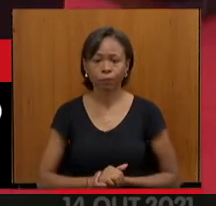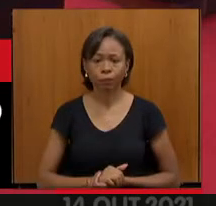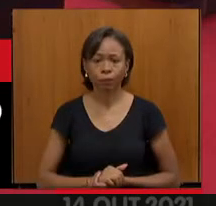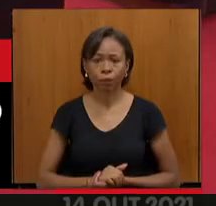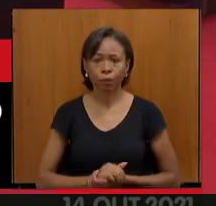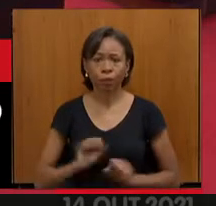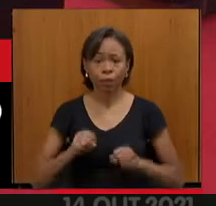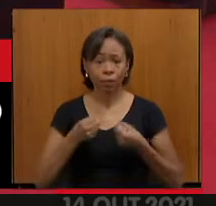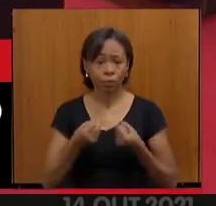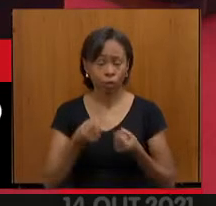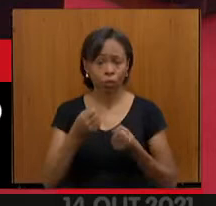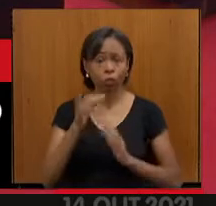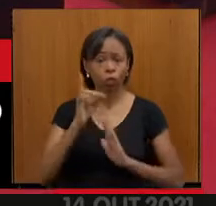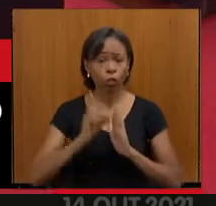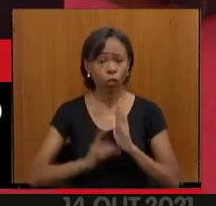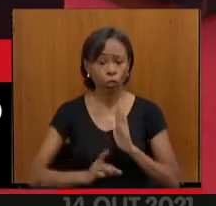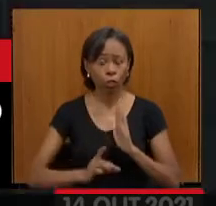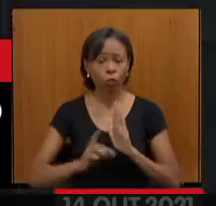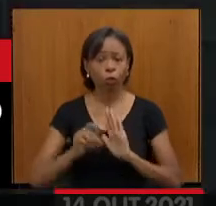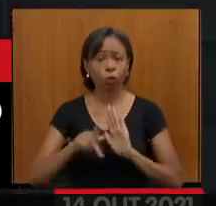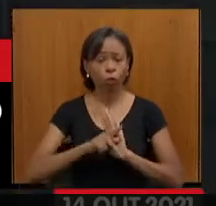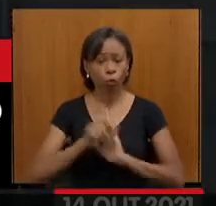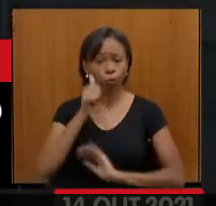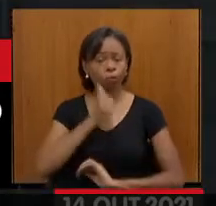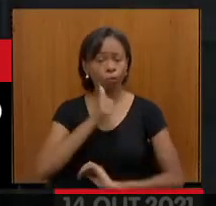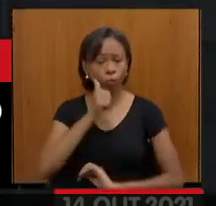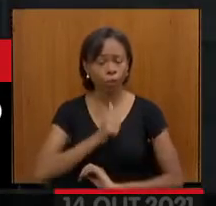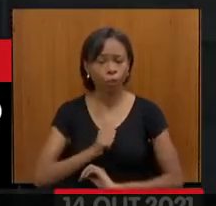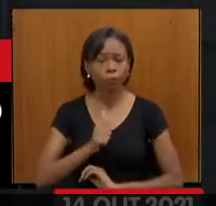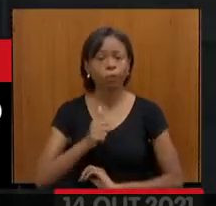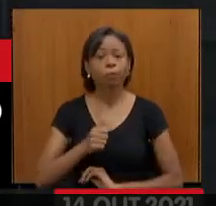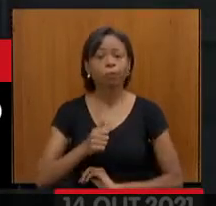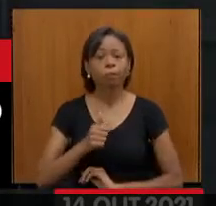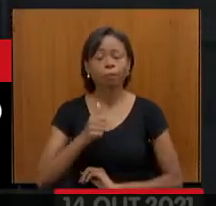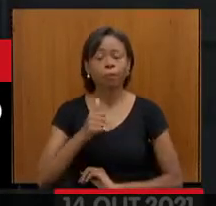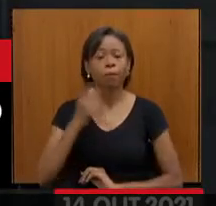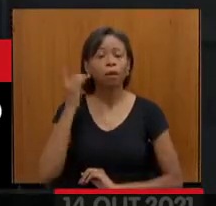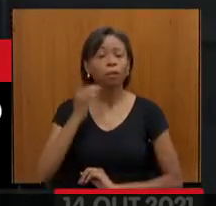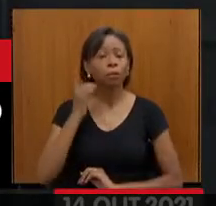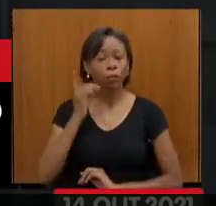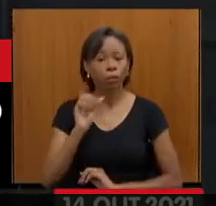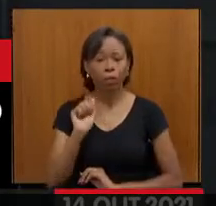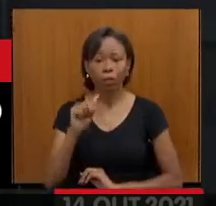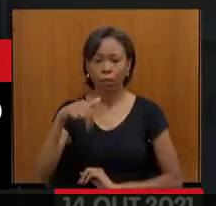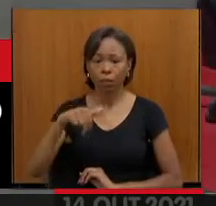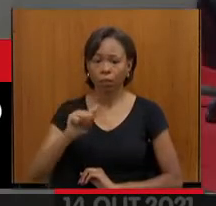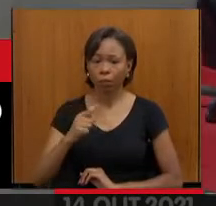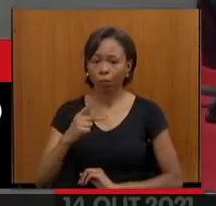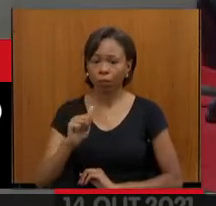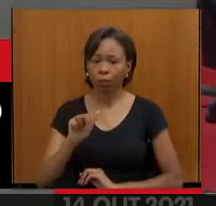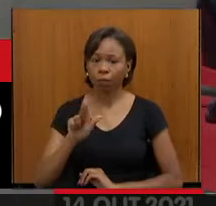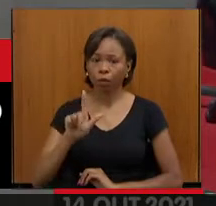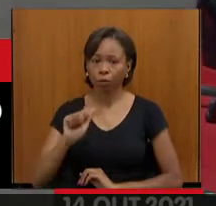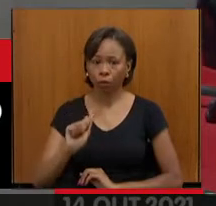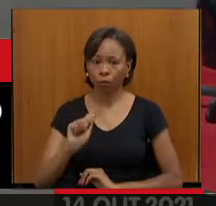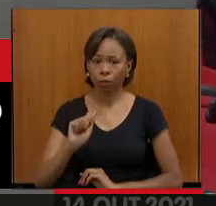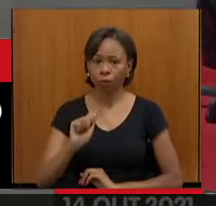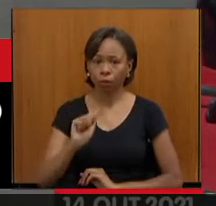Direitos Humanos, aliás, Direito da Mulher, deputada Ana Paula Siqueira.